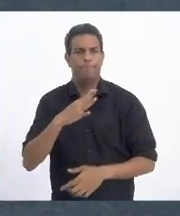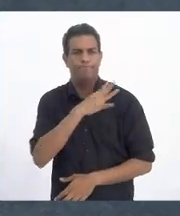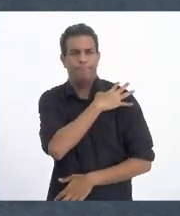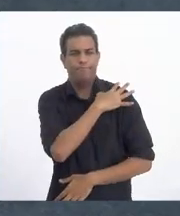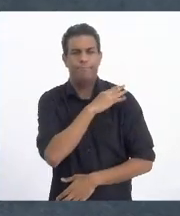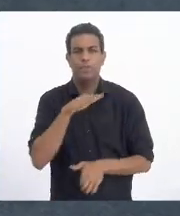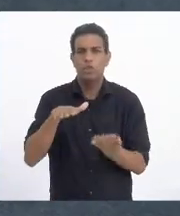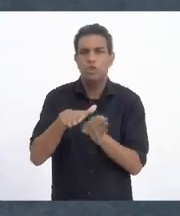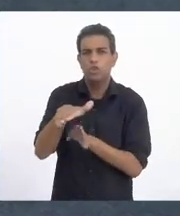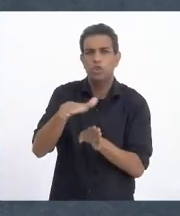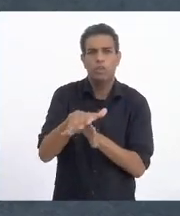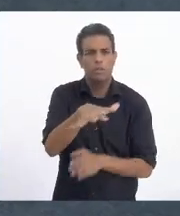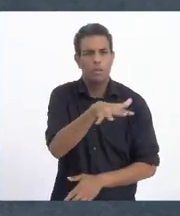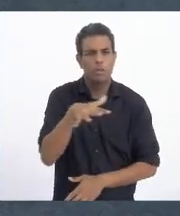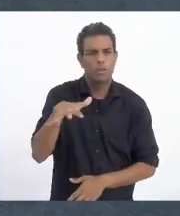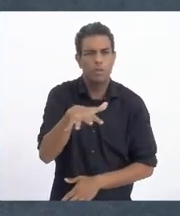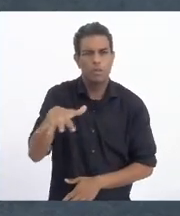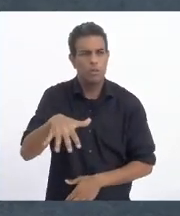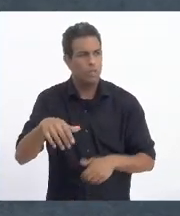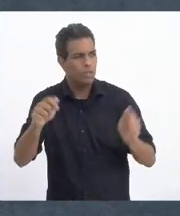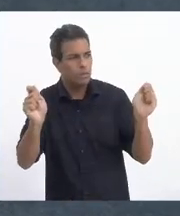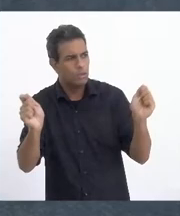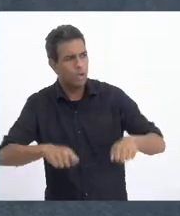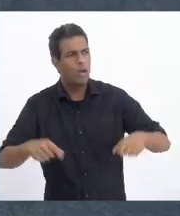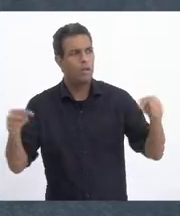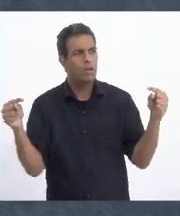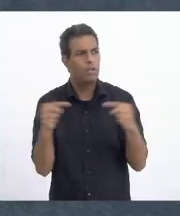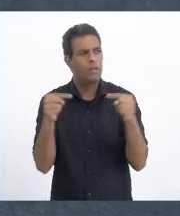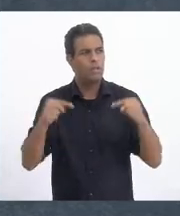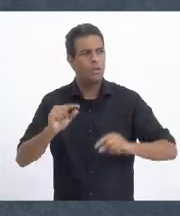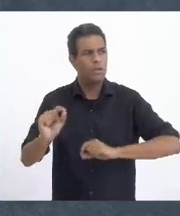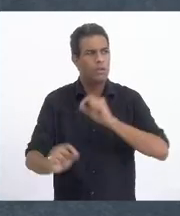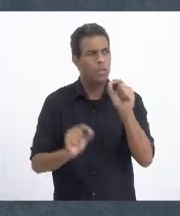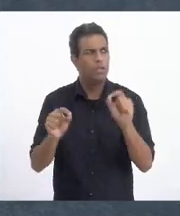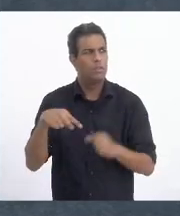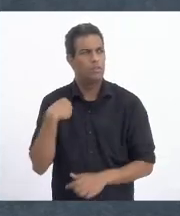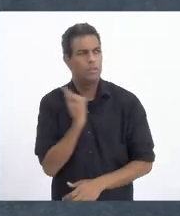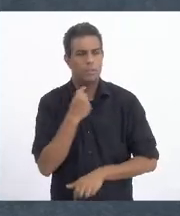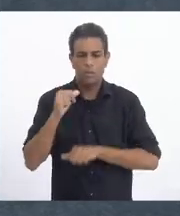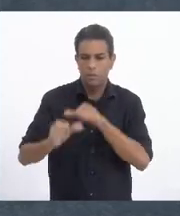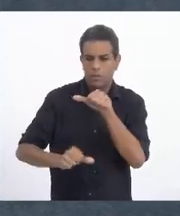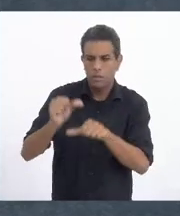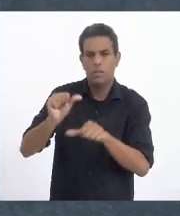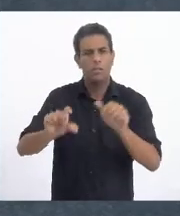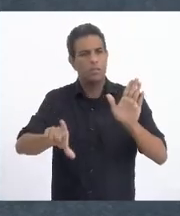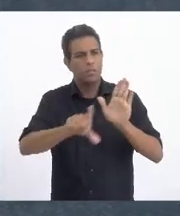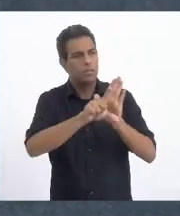uma instrução normativa, ela jamais, jamais pode alterar o que uma emenda à Constituição,